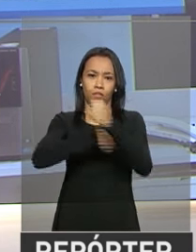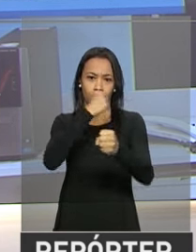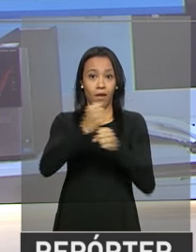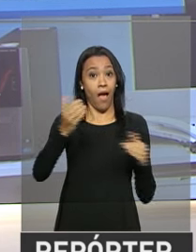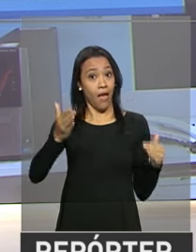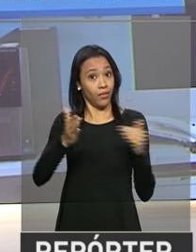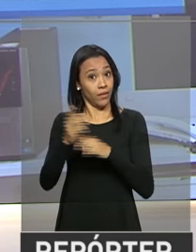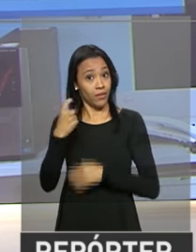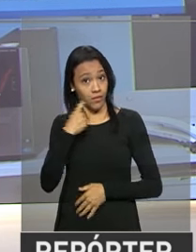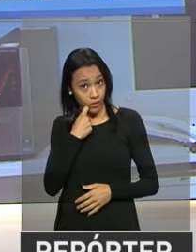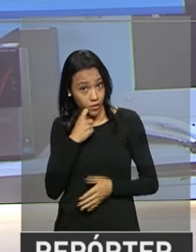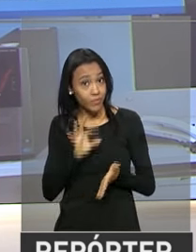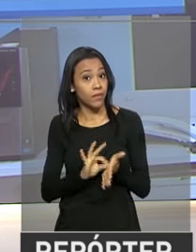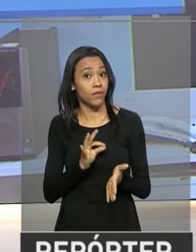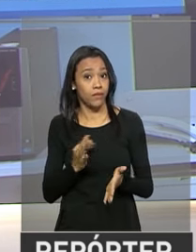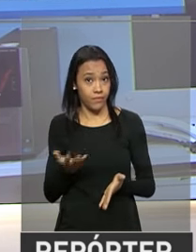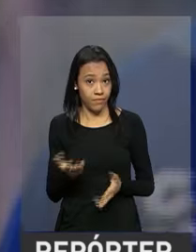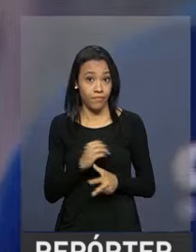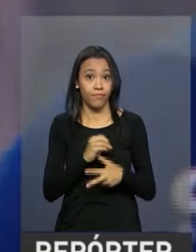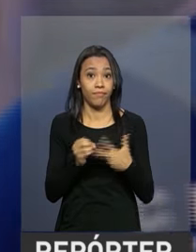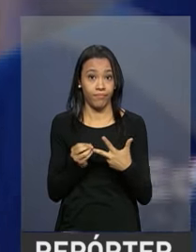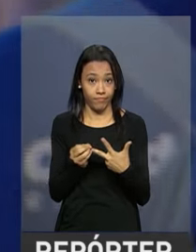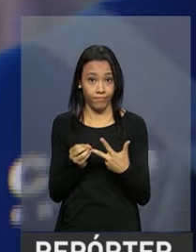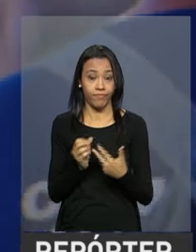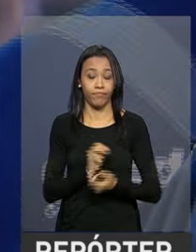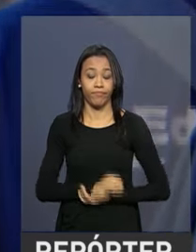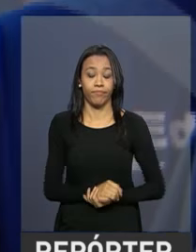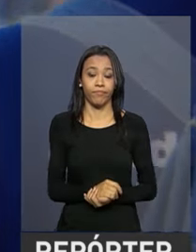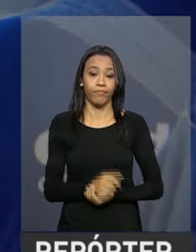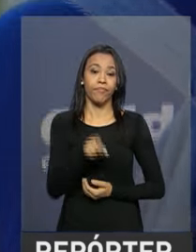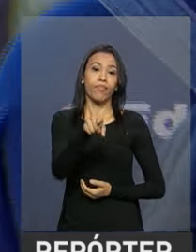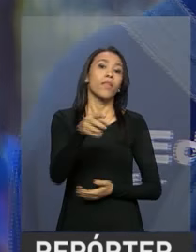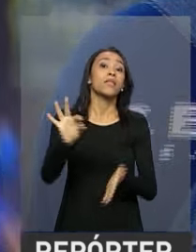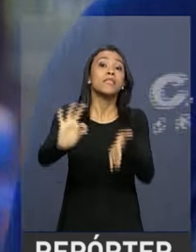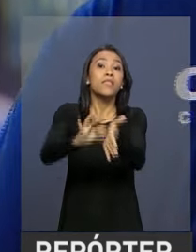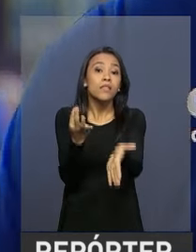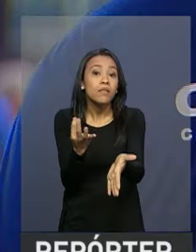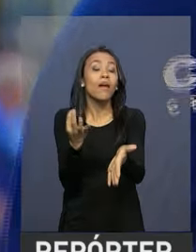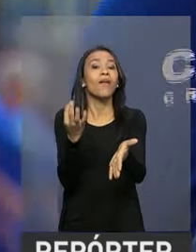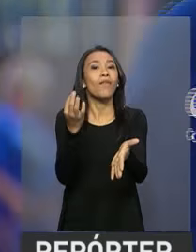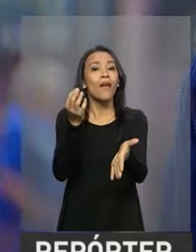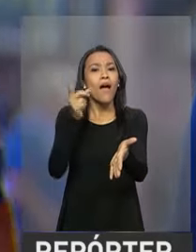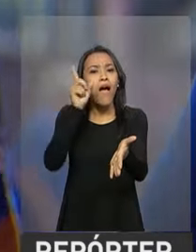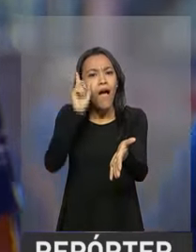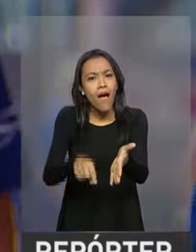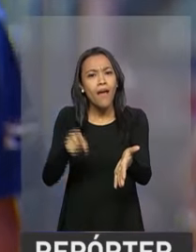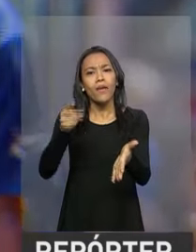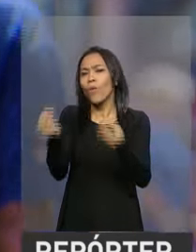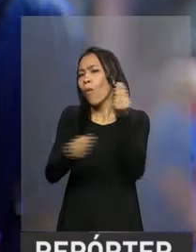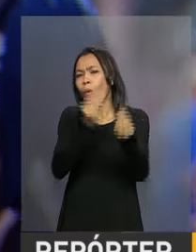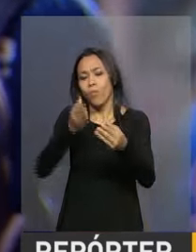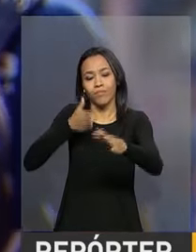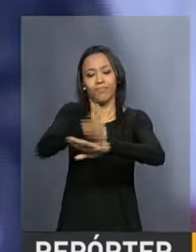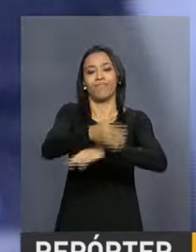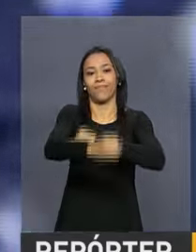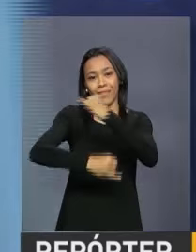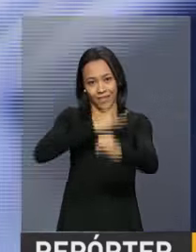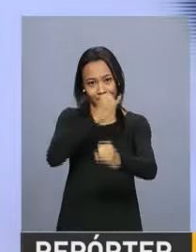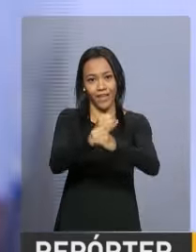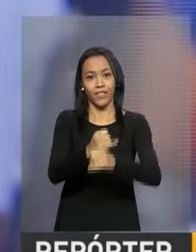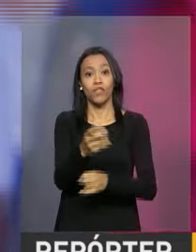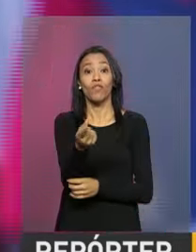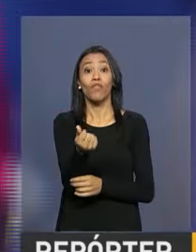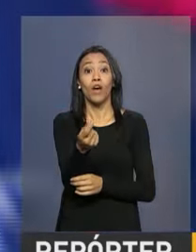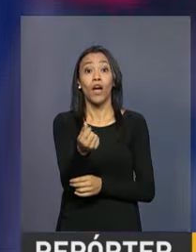até sexta-feira para fazer a inscrição a inscrição é feita exclusivamente pela internet e a taxa